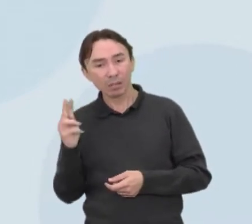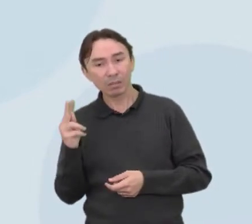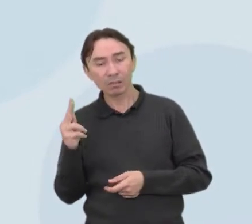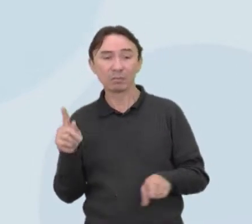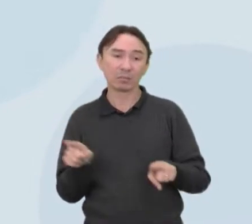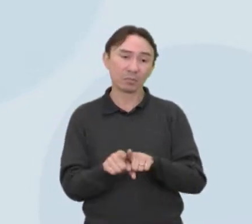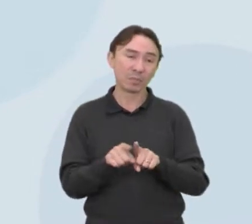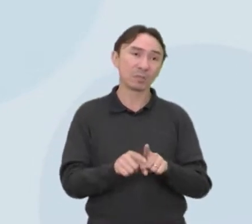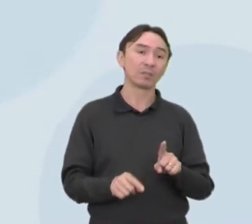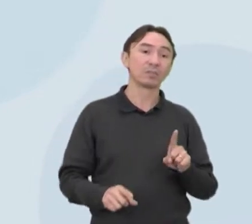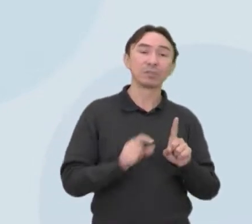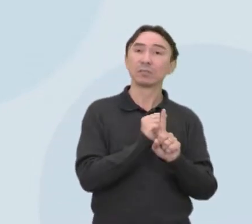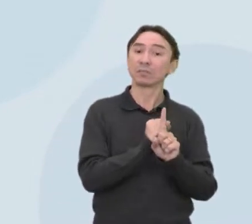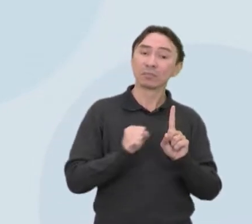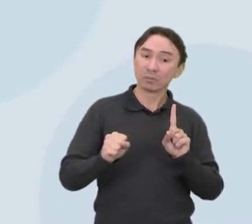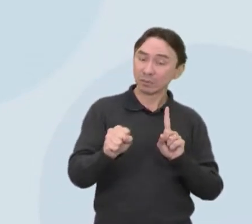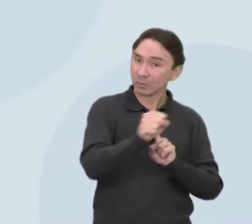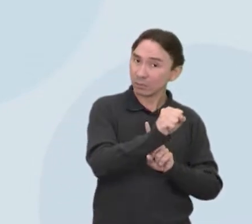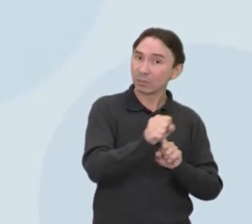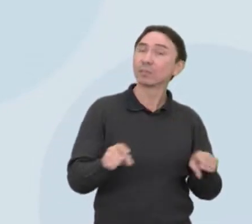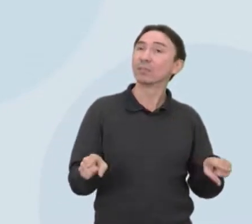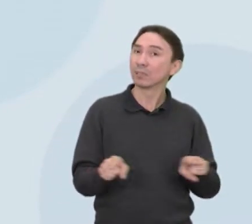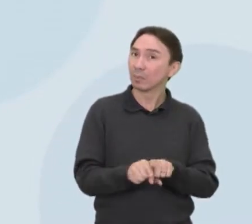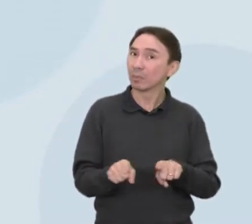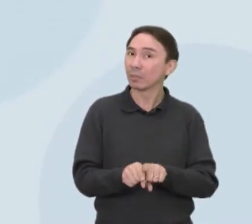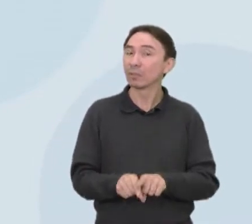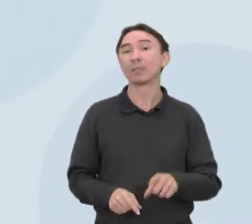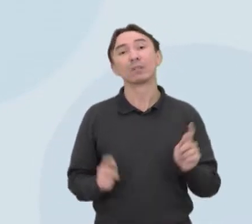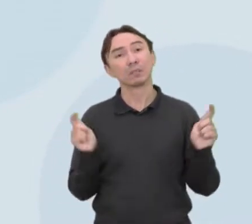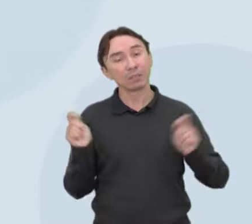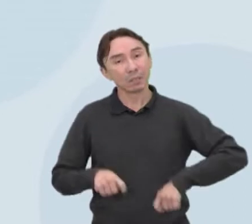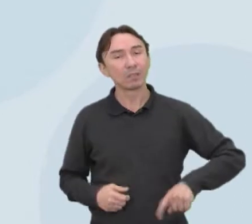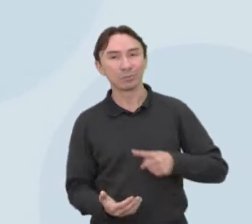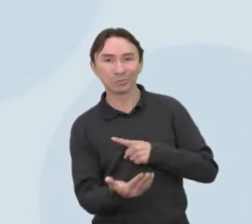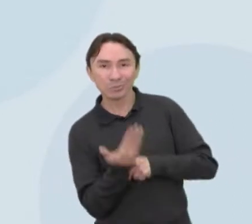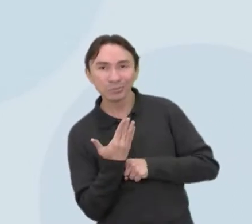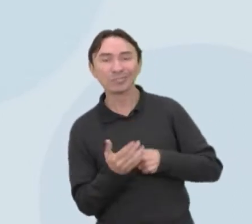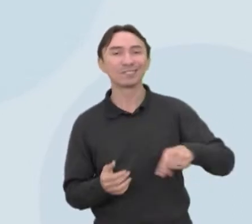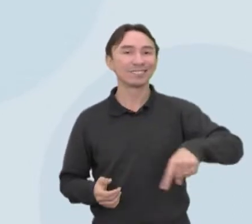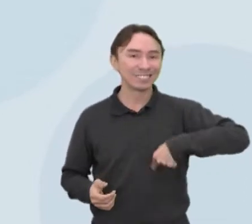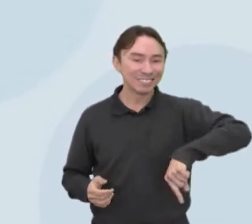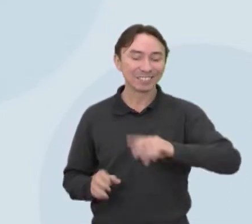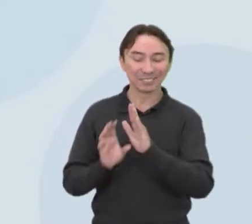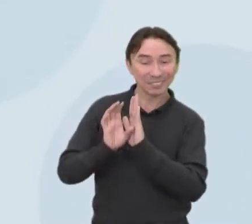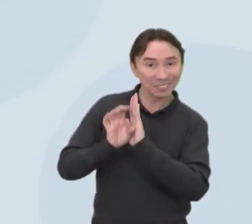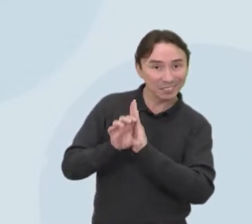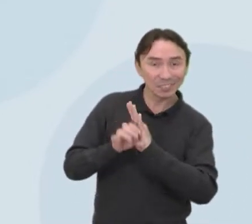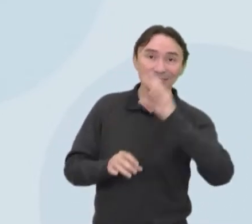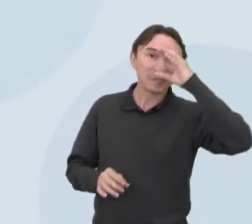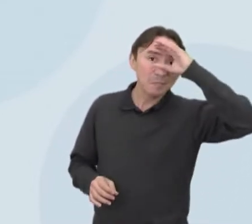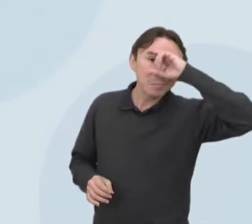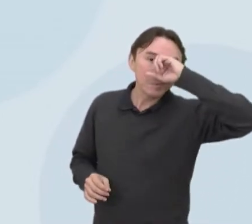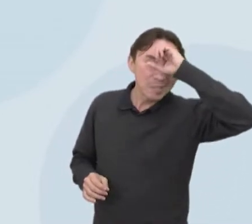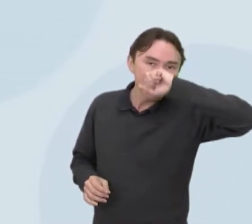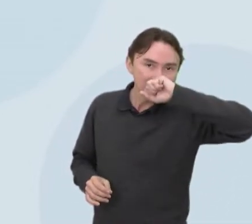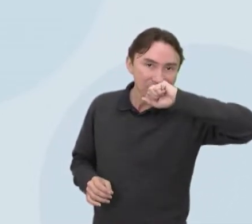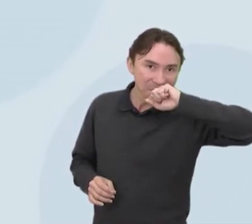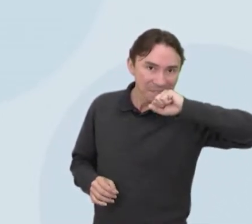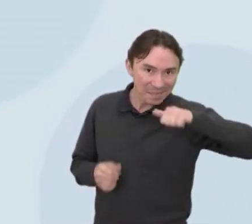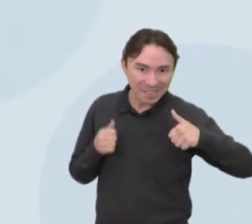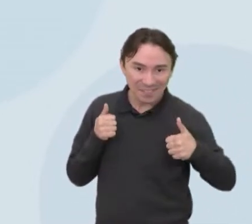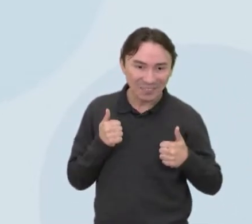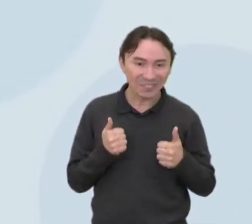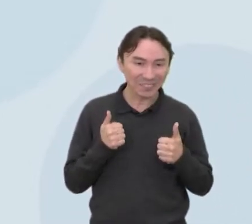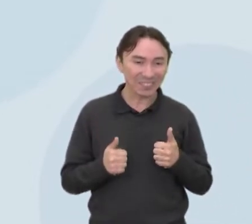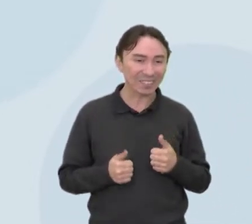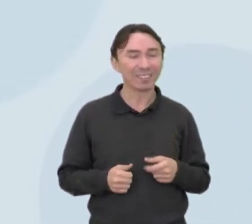gente pode aí aprender melhor esses próprios conceitos, né? E é o que a gente vai então começar